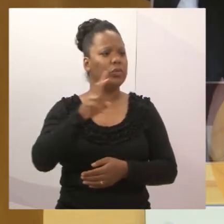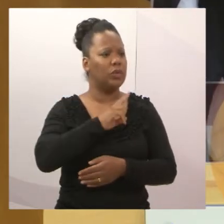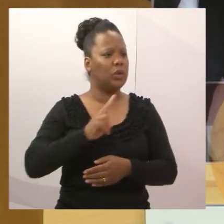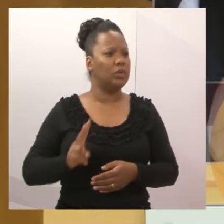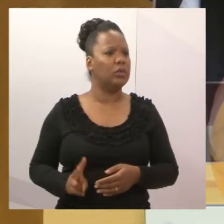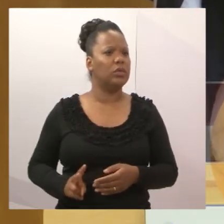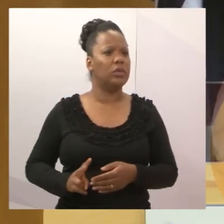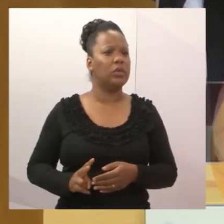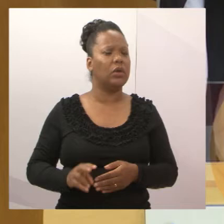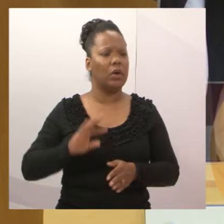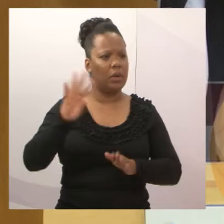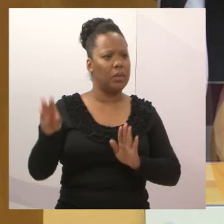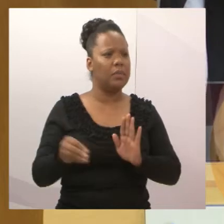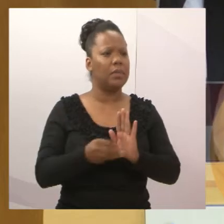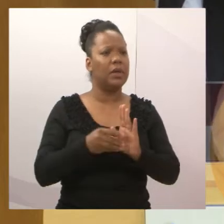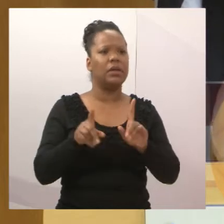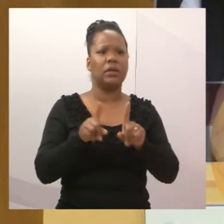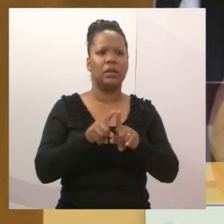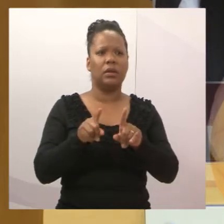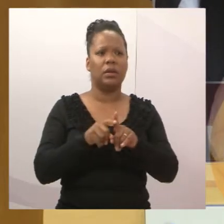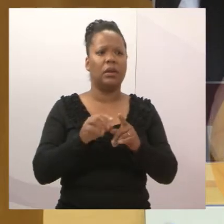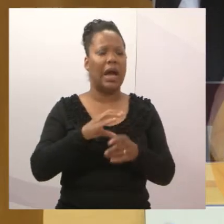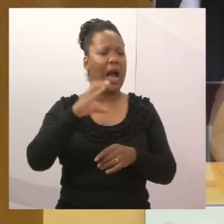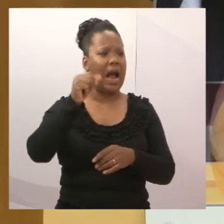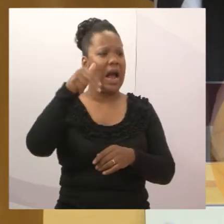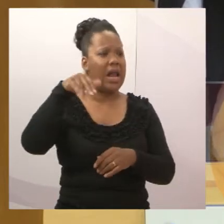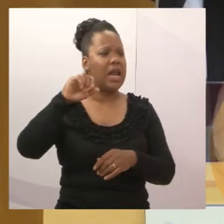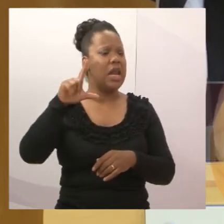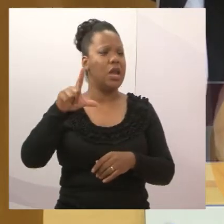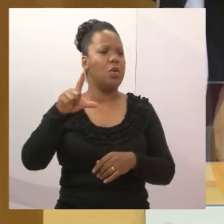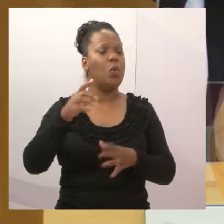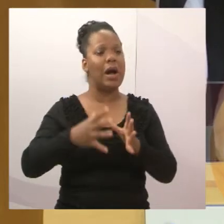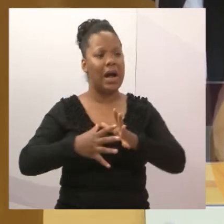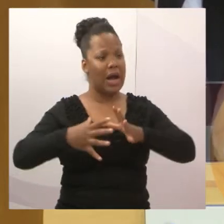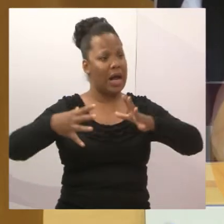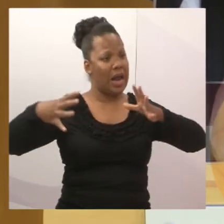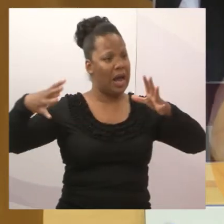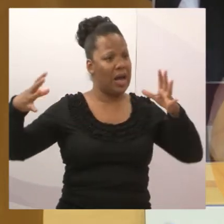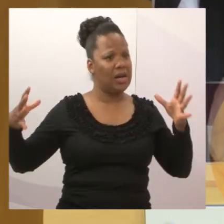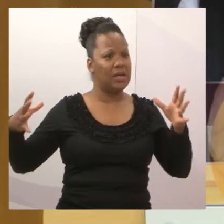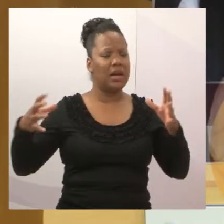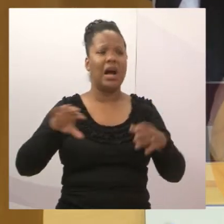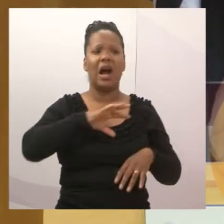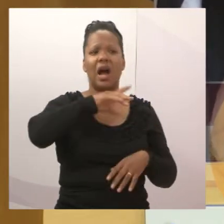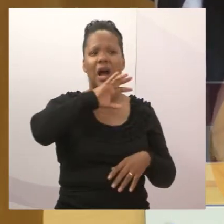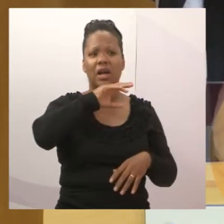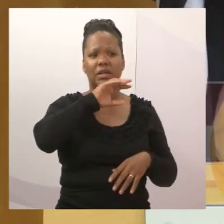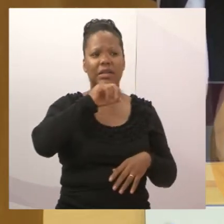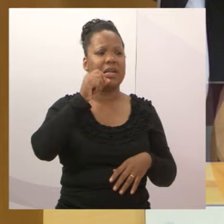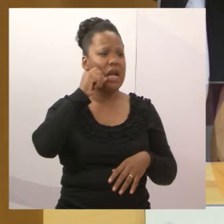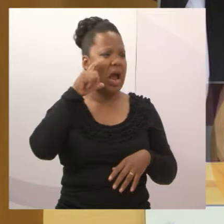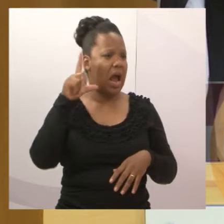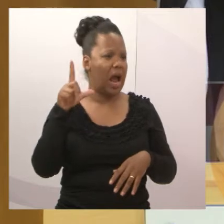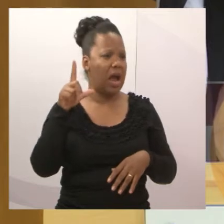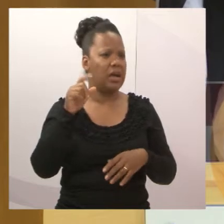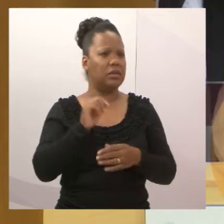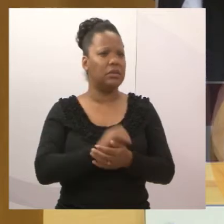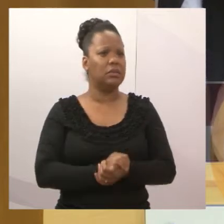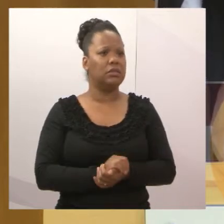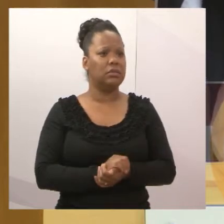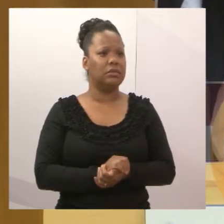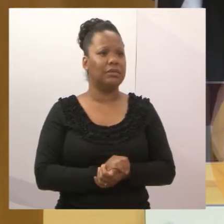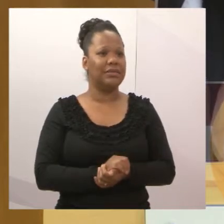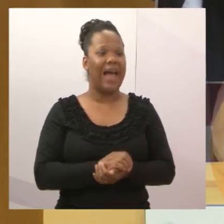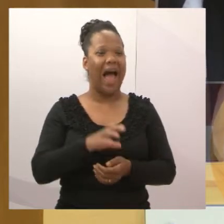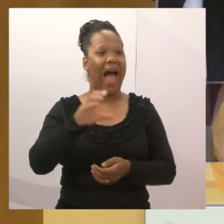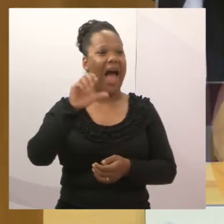vão também estar mandando emenda, porque é um canil, é um abrigo bem grande, onde vai abrigar cães e gatos. O Abner, já vi que posso